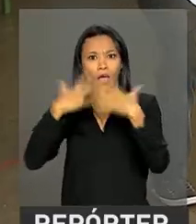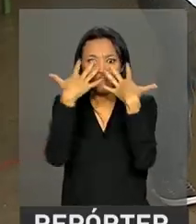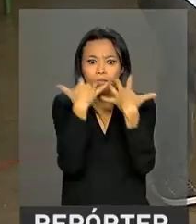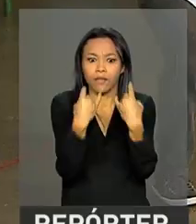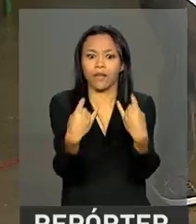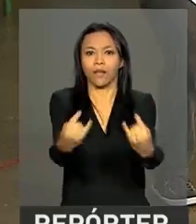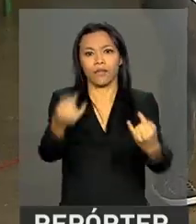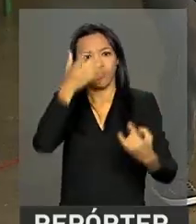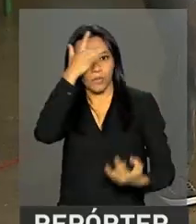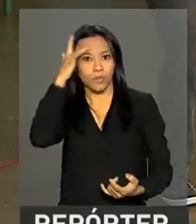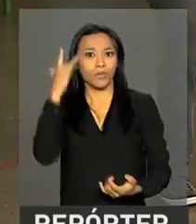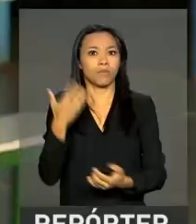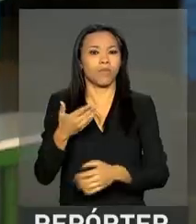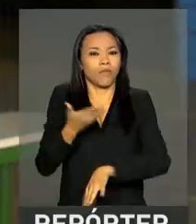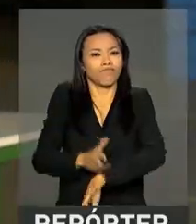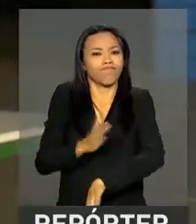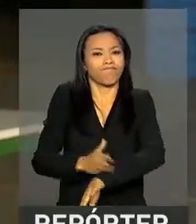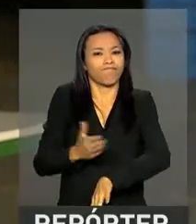mais praticantes.